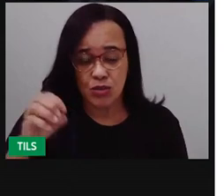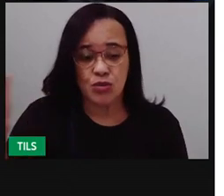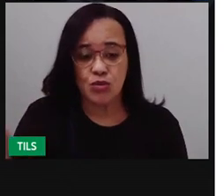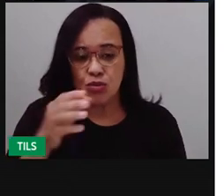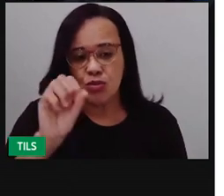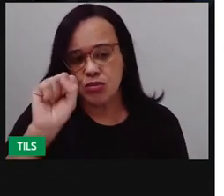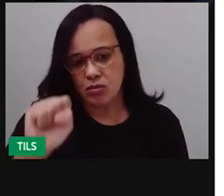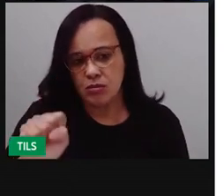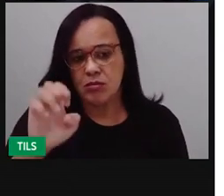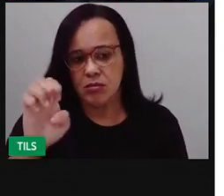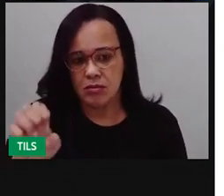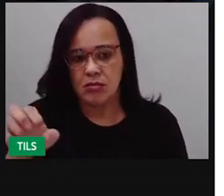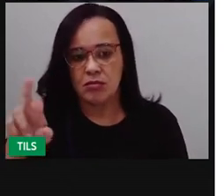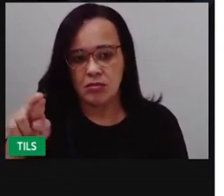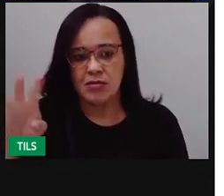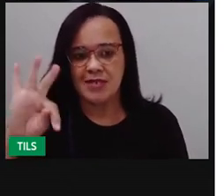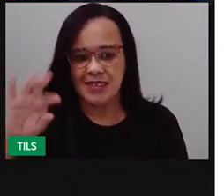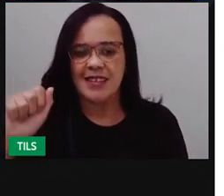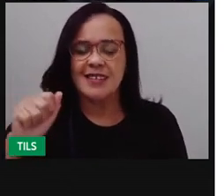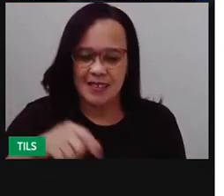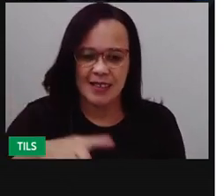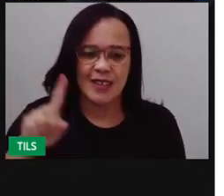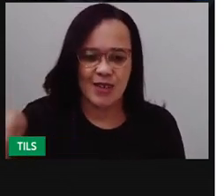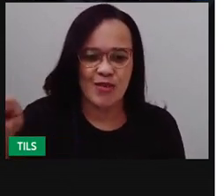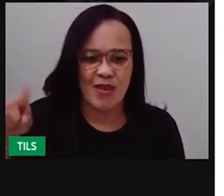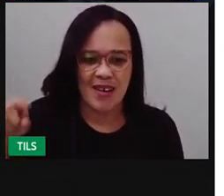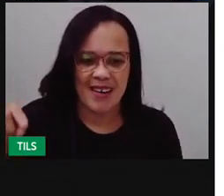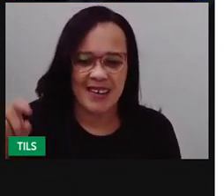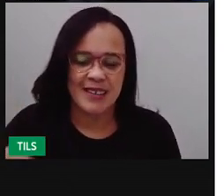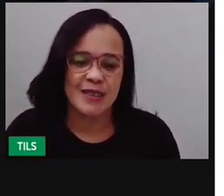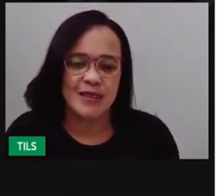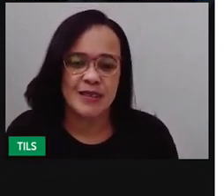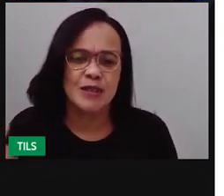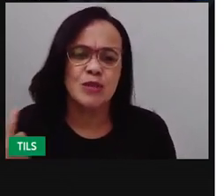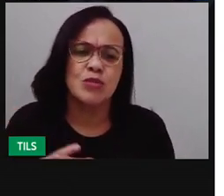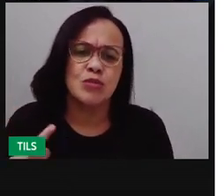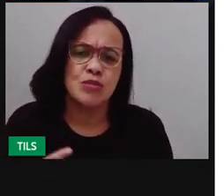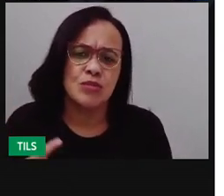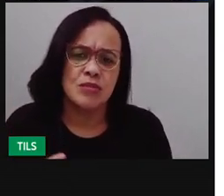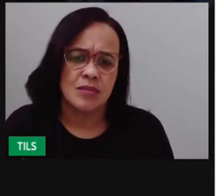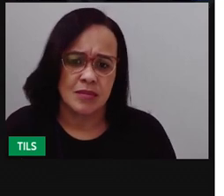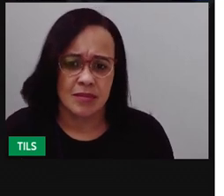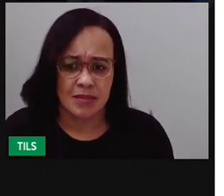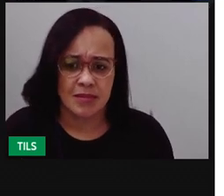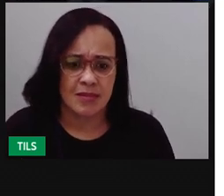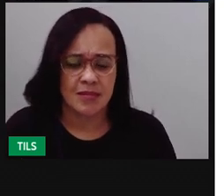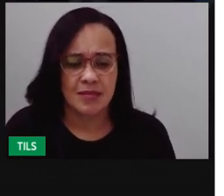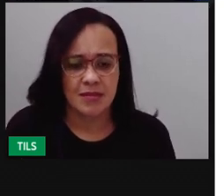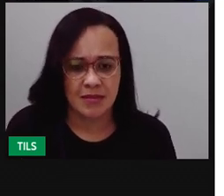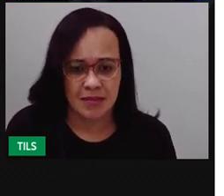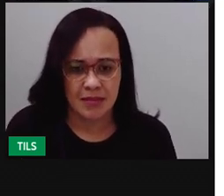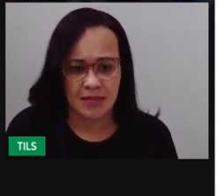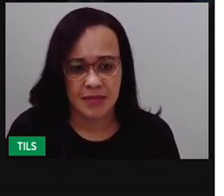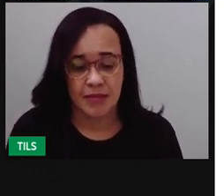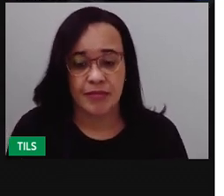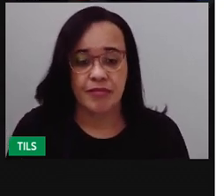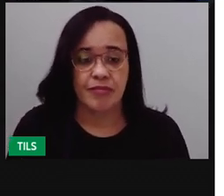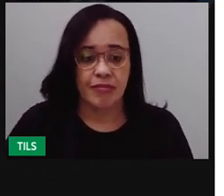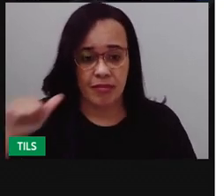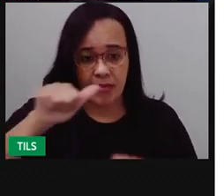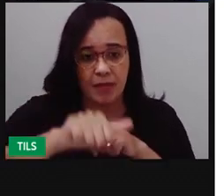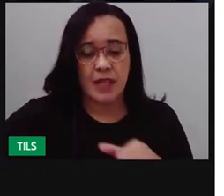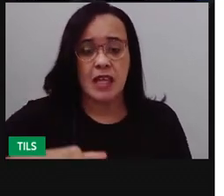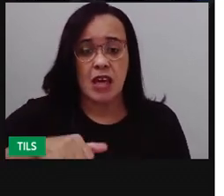de transição, né? De transição entre a vegetação da Mata Atlântica